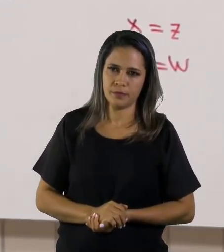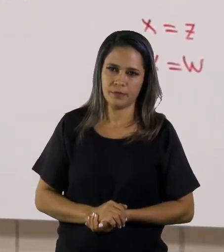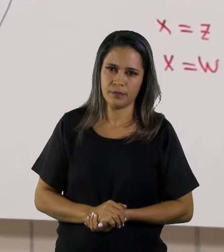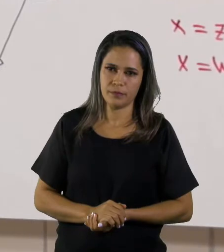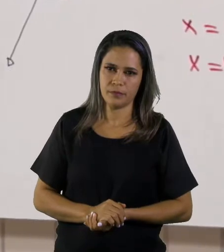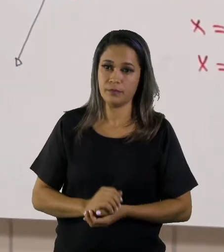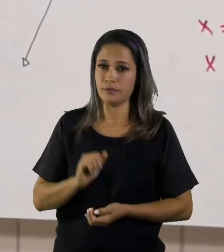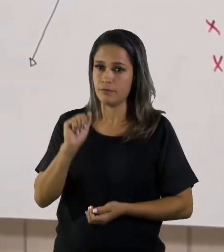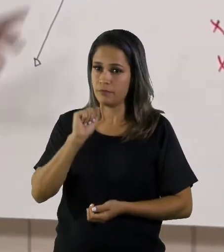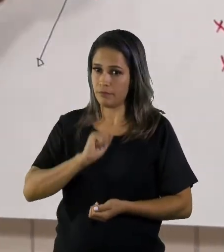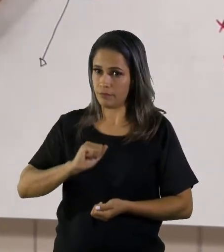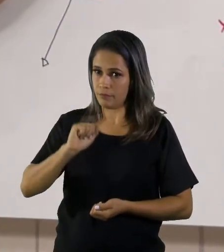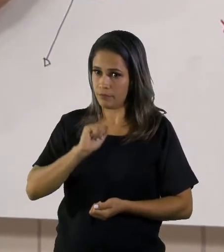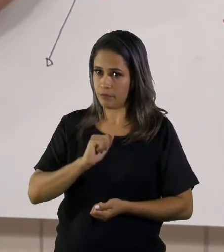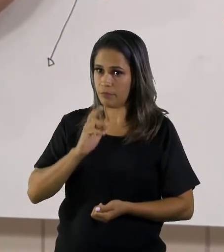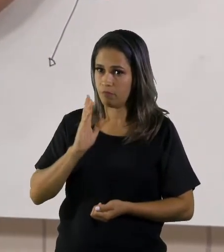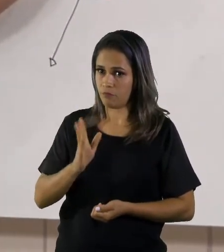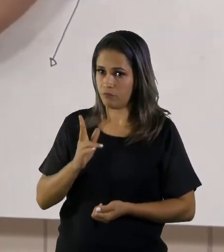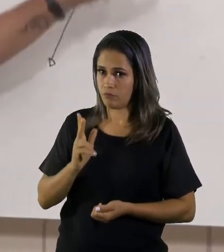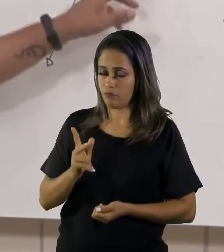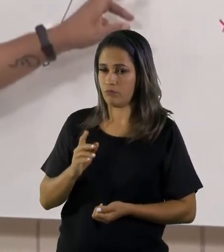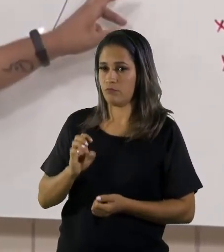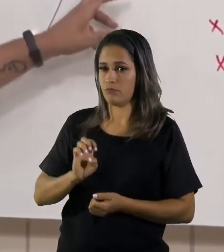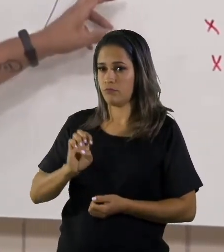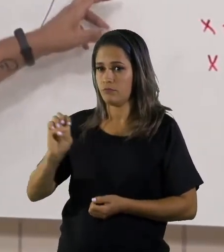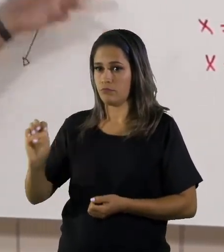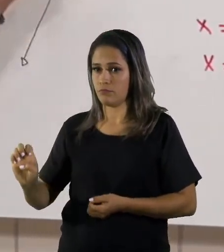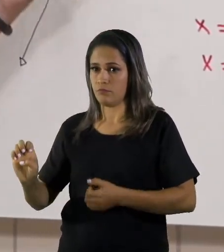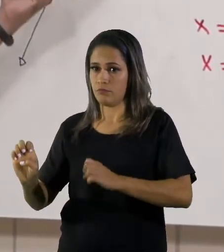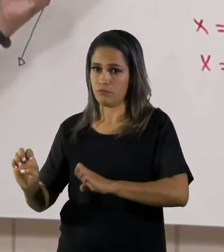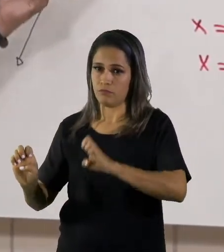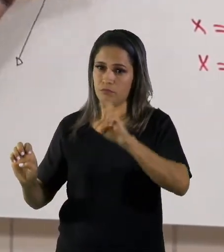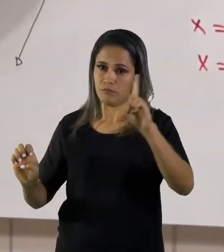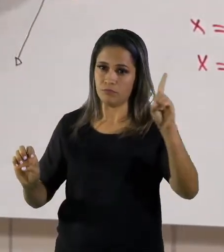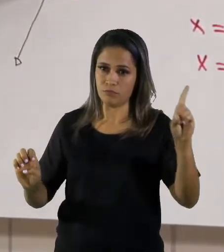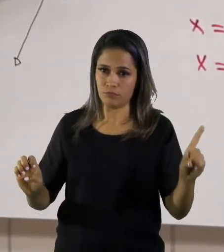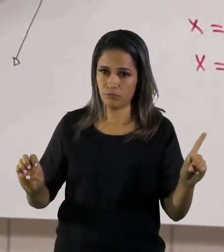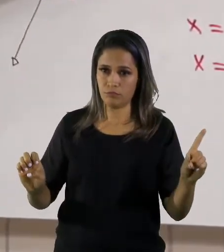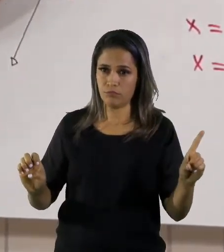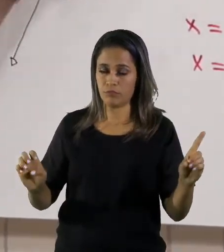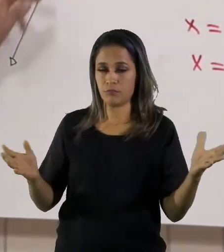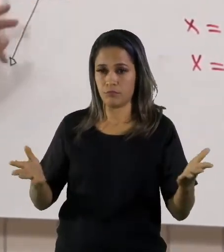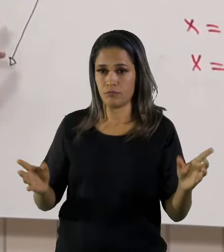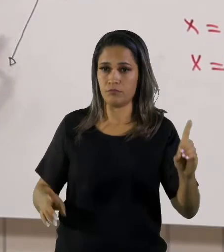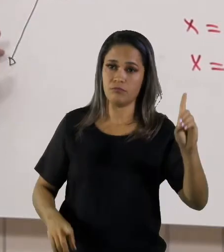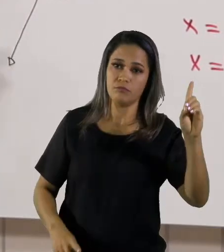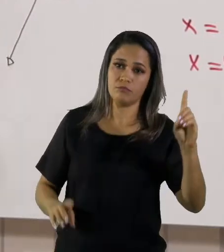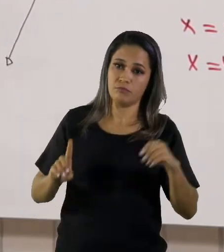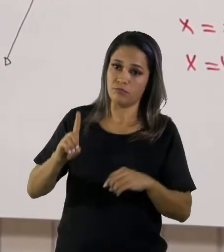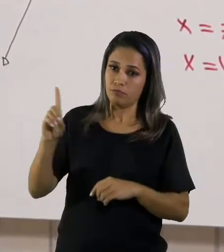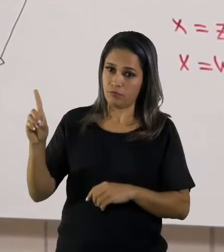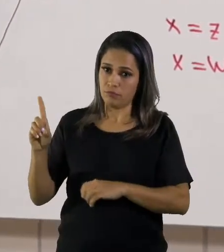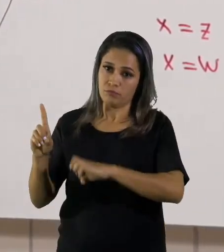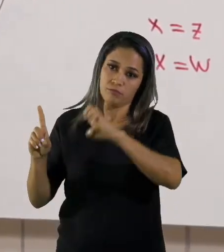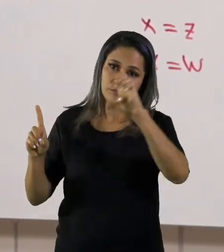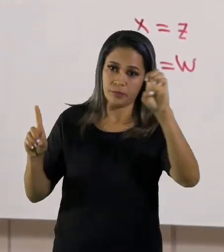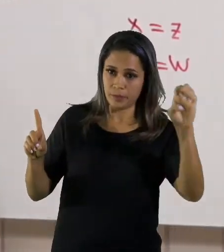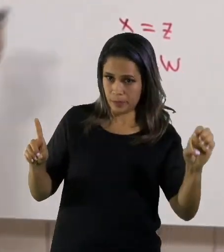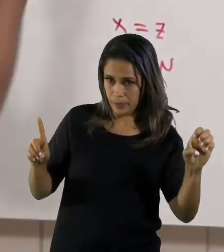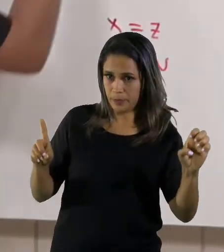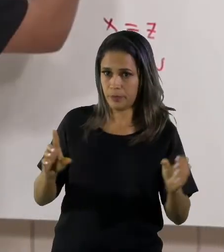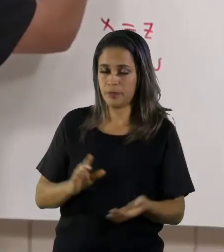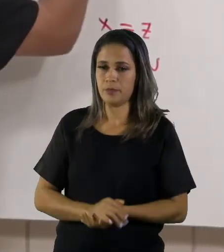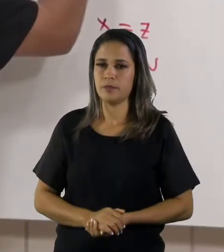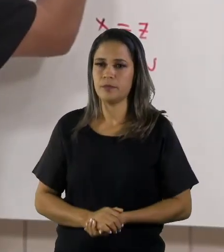Apagando aqui, fizemos esquerda e direita. Agora eu vou fazer direita e esquerda.